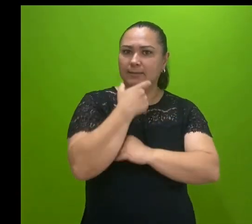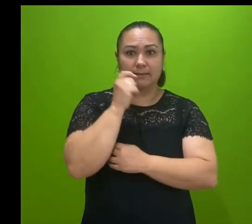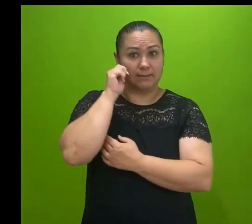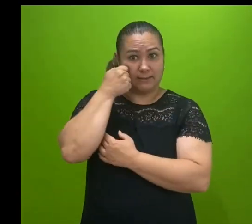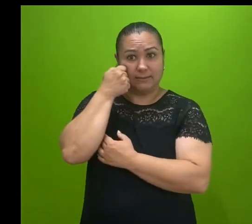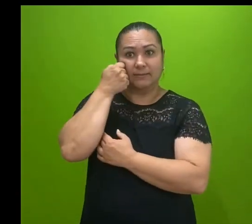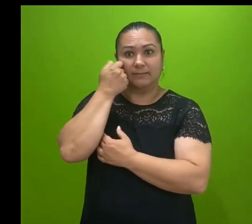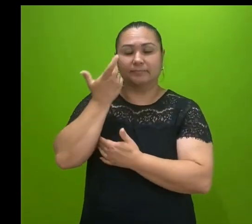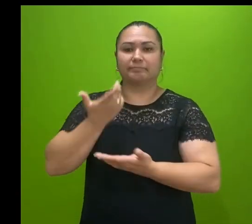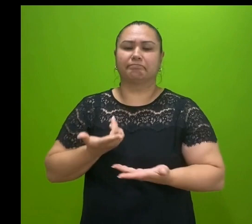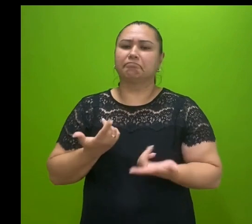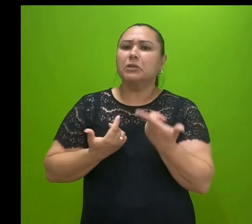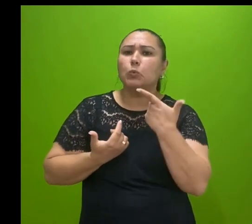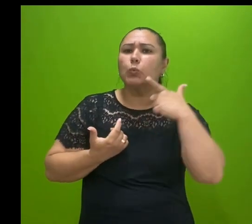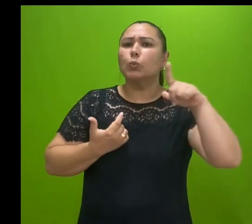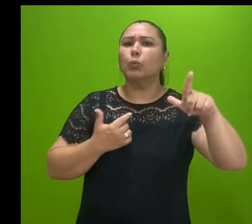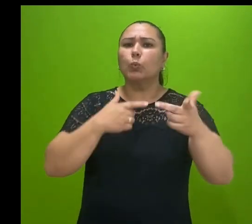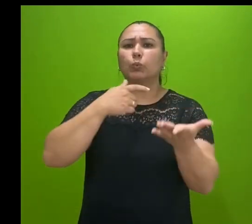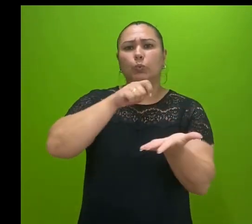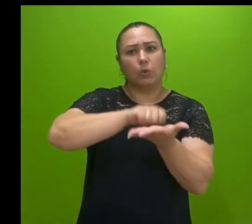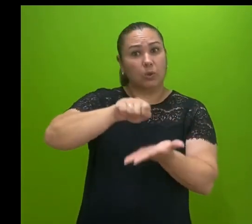da valorização da identidade negra.